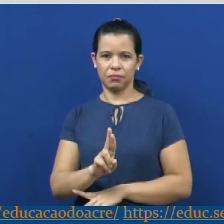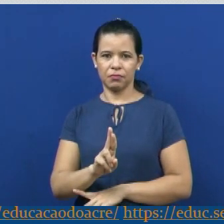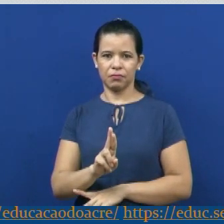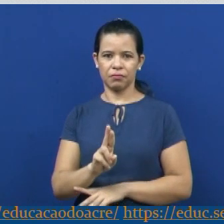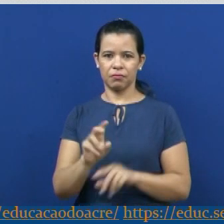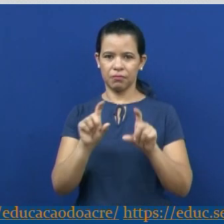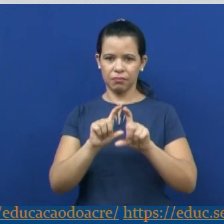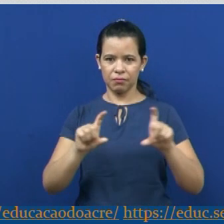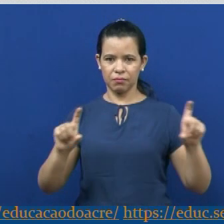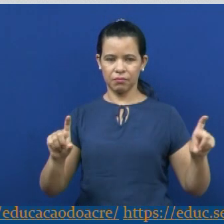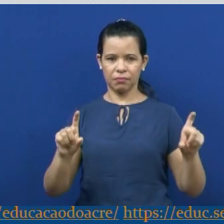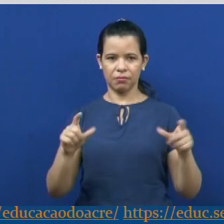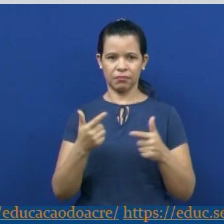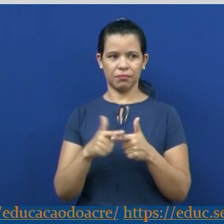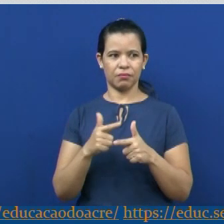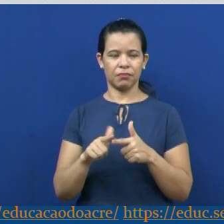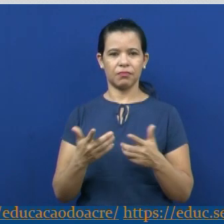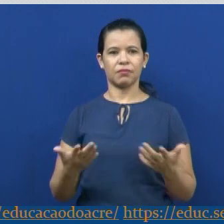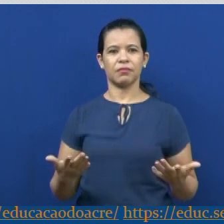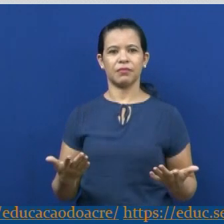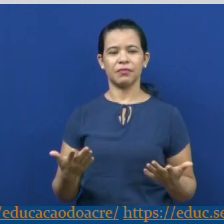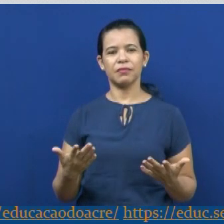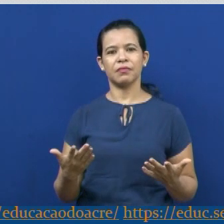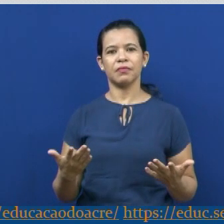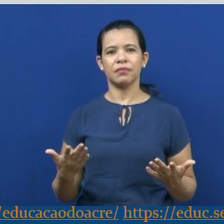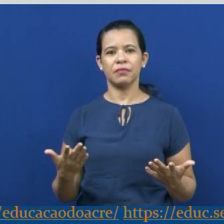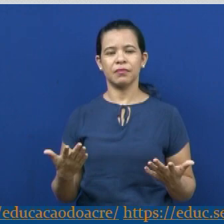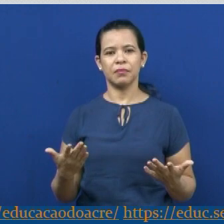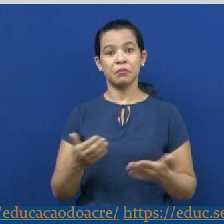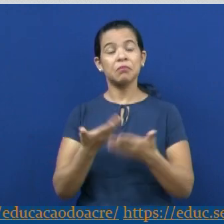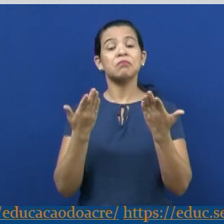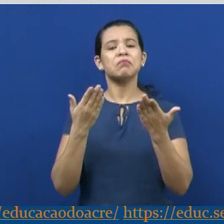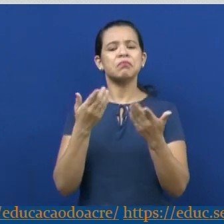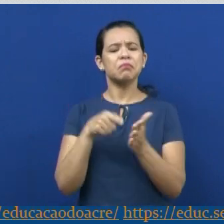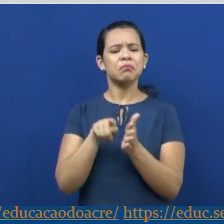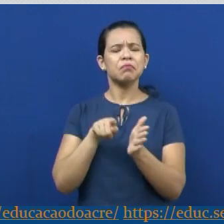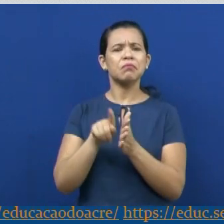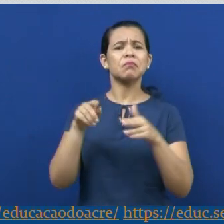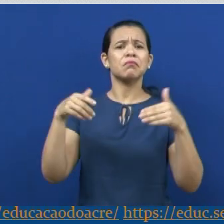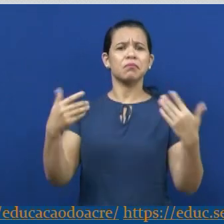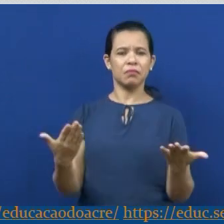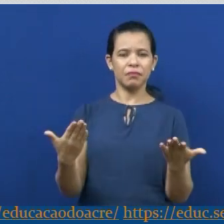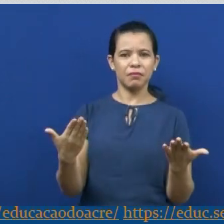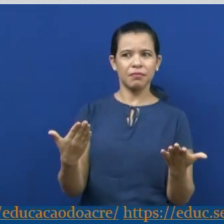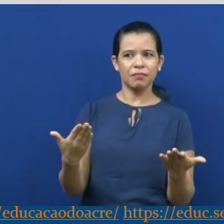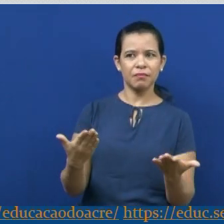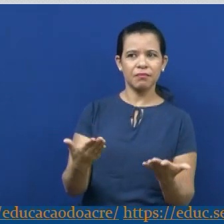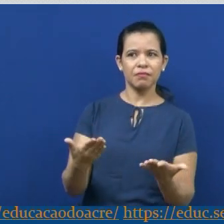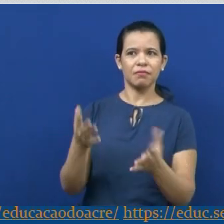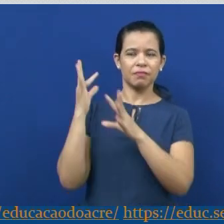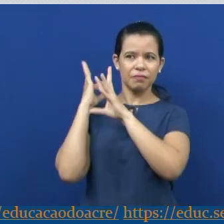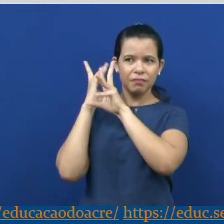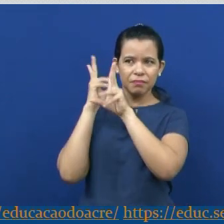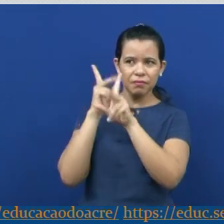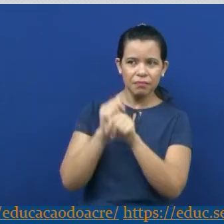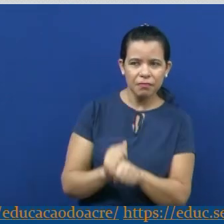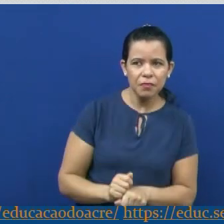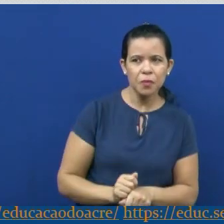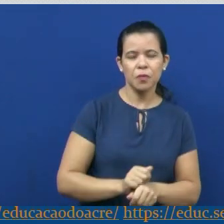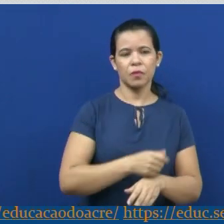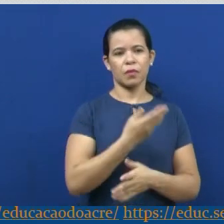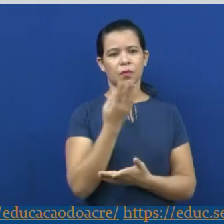desse problema. Mas qual era a pergunta mesmo? Voltemos lá. Para atingir uma população de